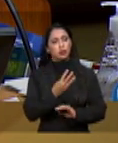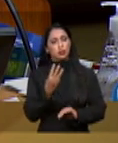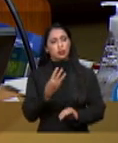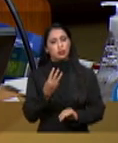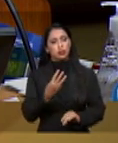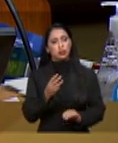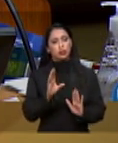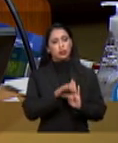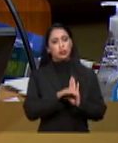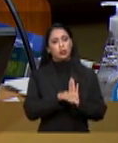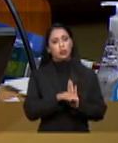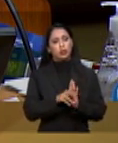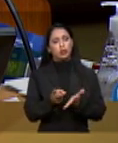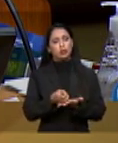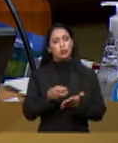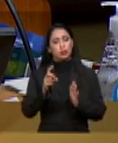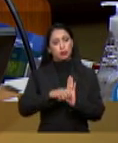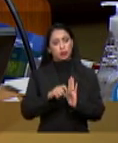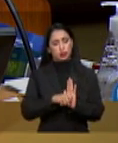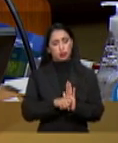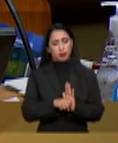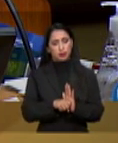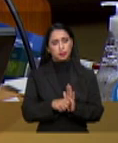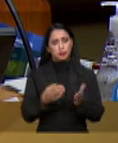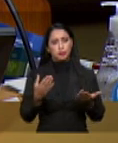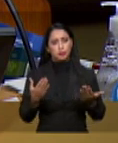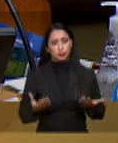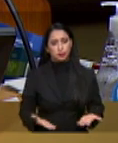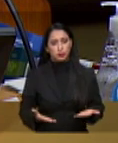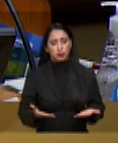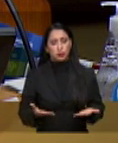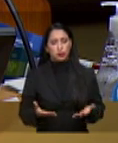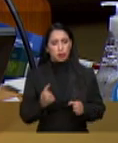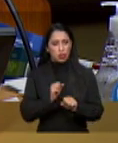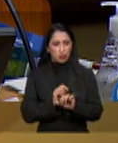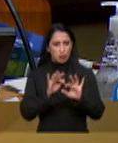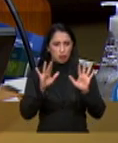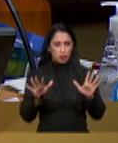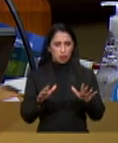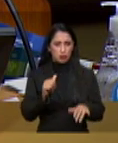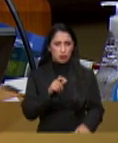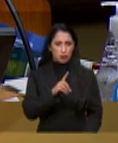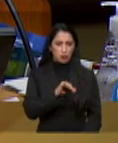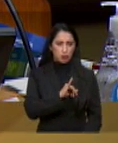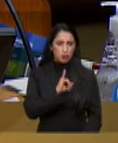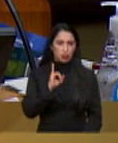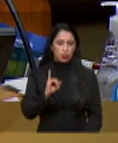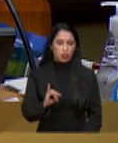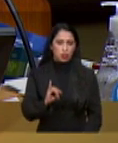Código Tributário Nacional. Dito de forma mais clara, nas ADIs